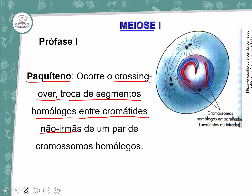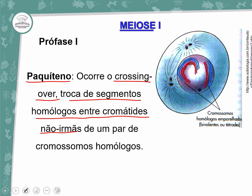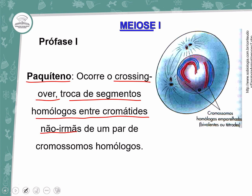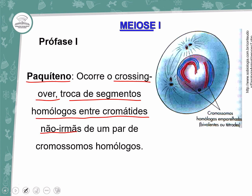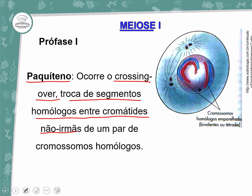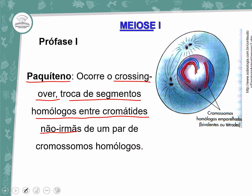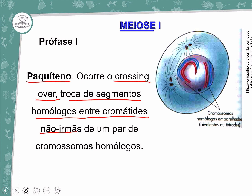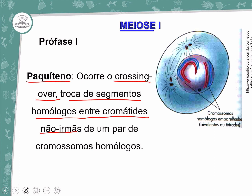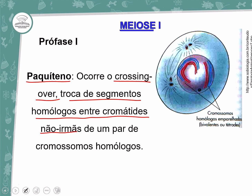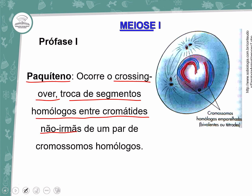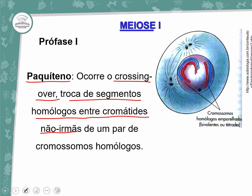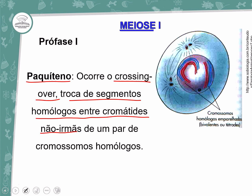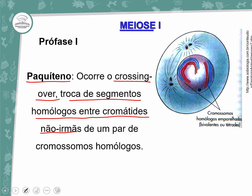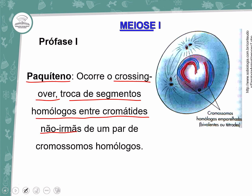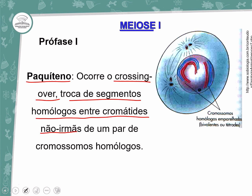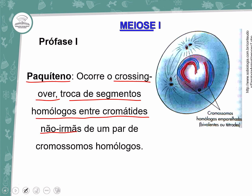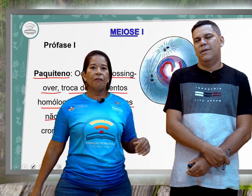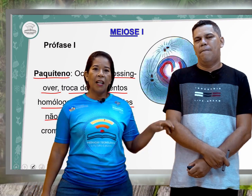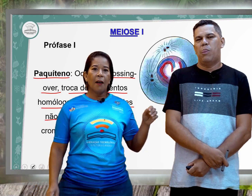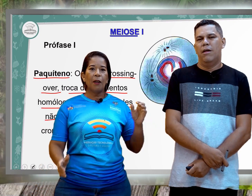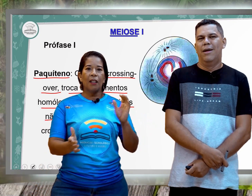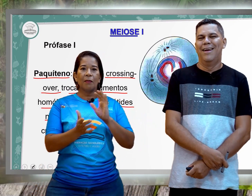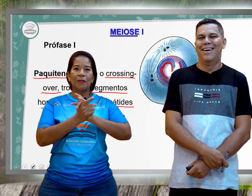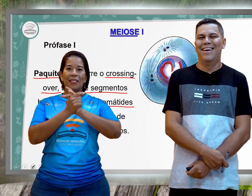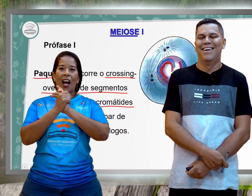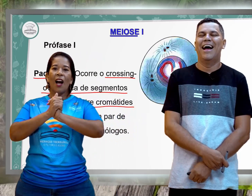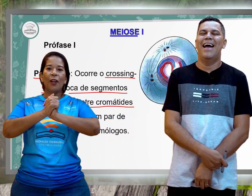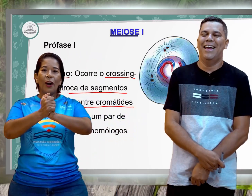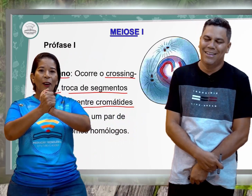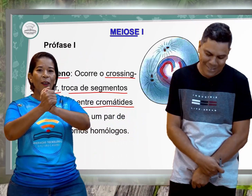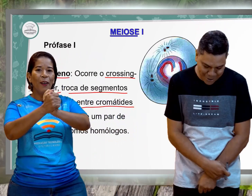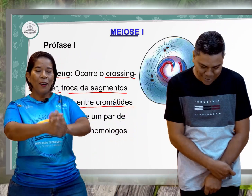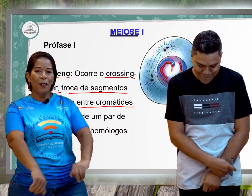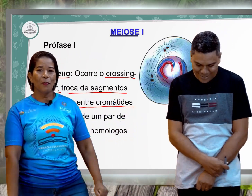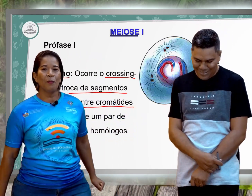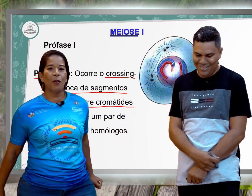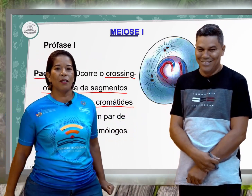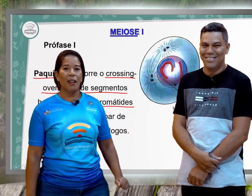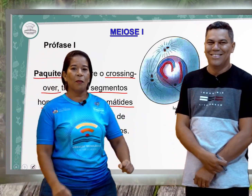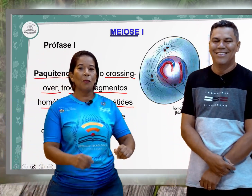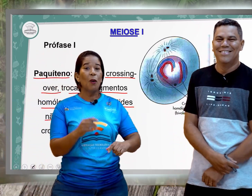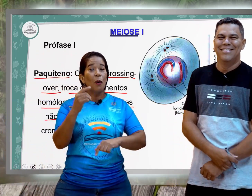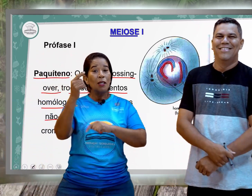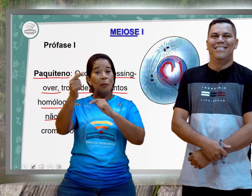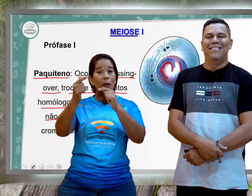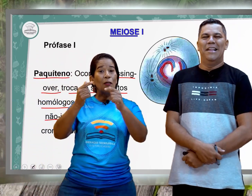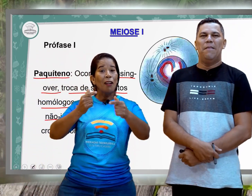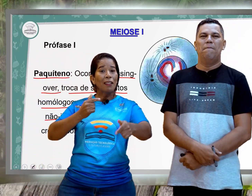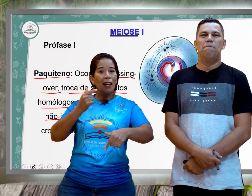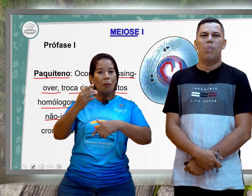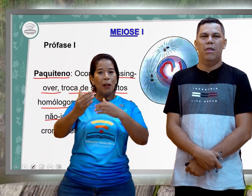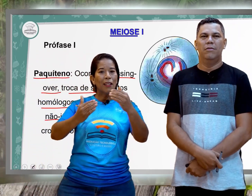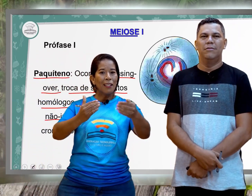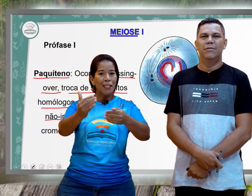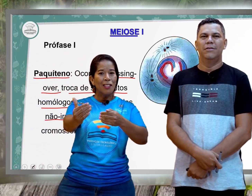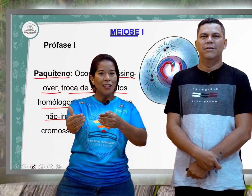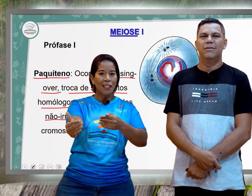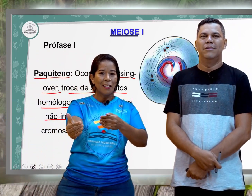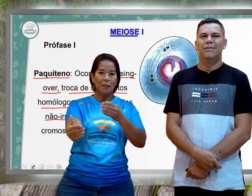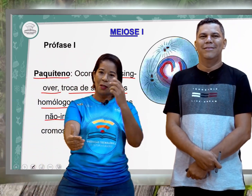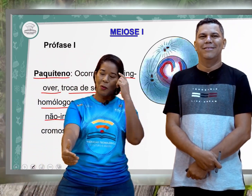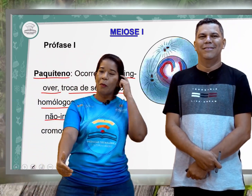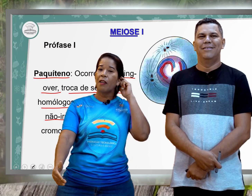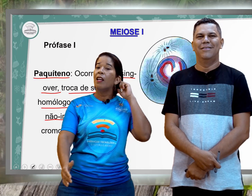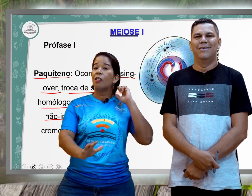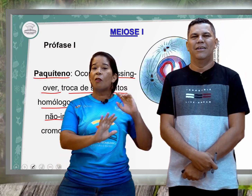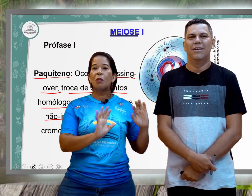profs. Então, vai lá. Pois é, o meu exemplo não vai dar para dar essa